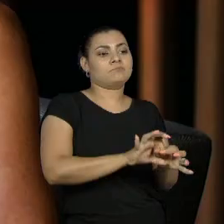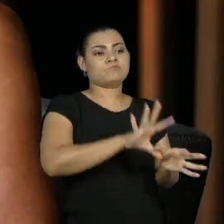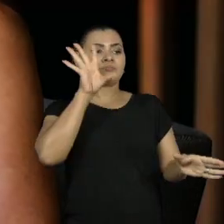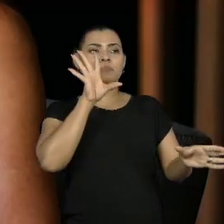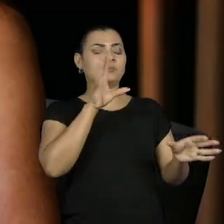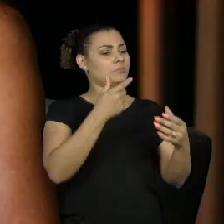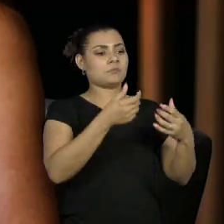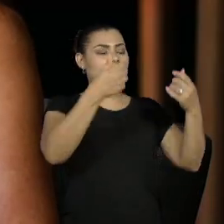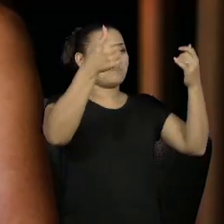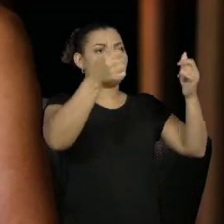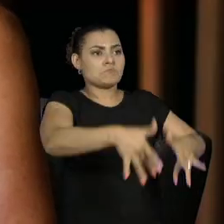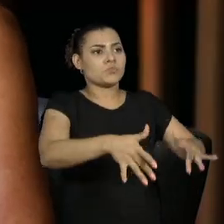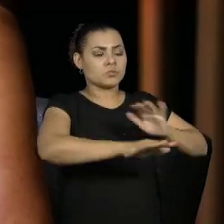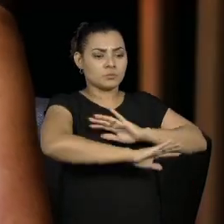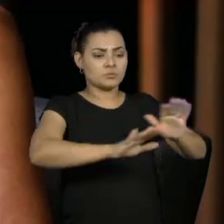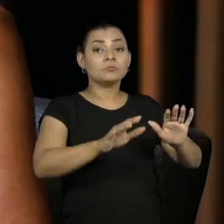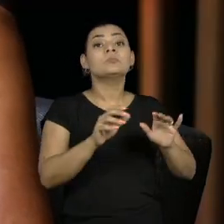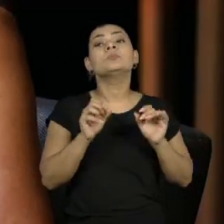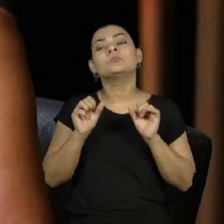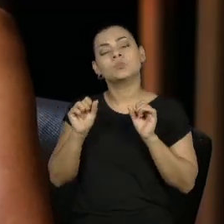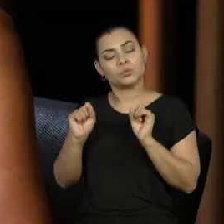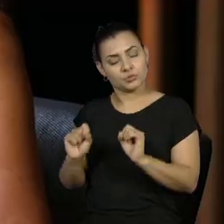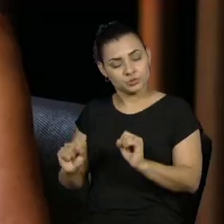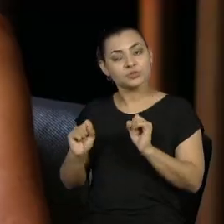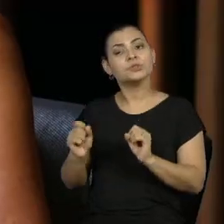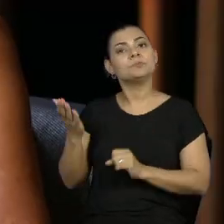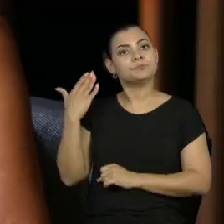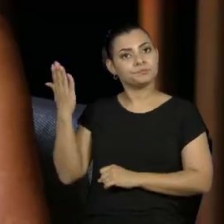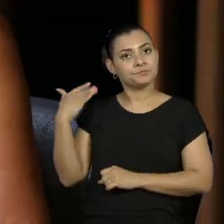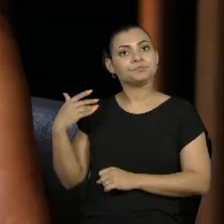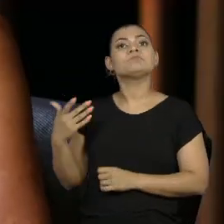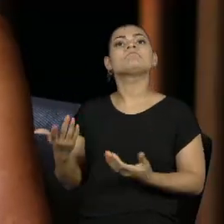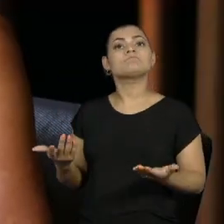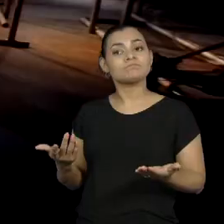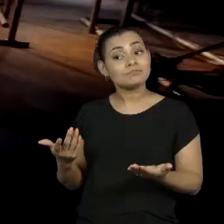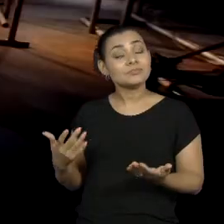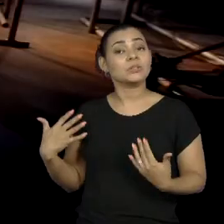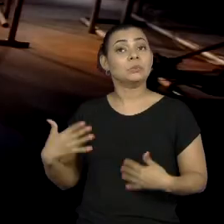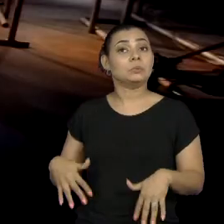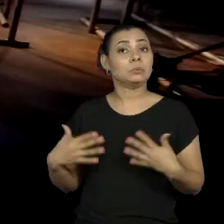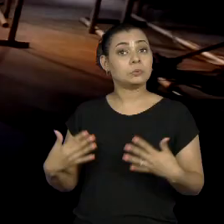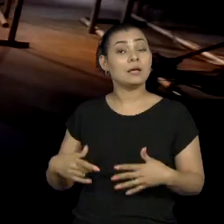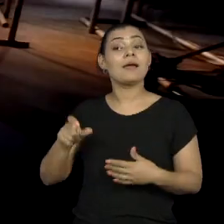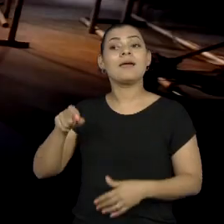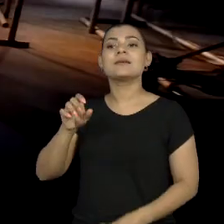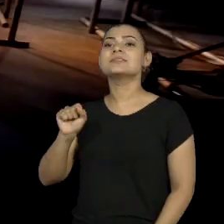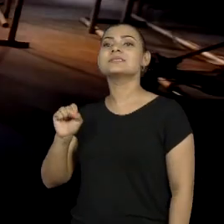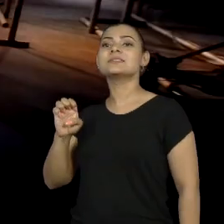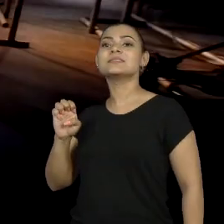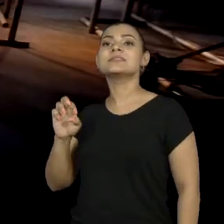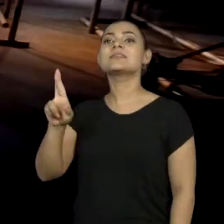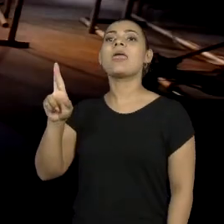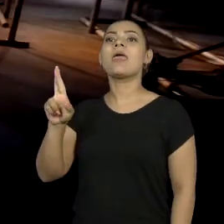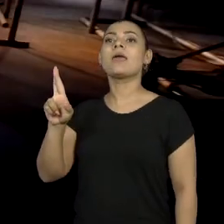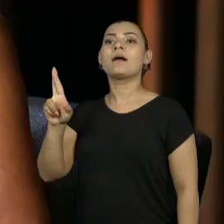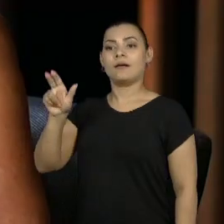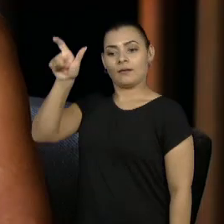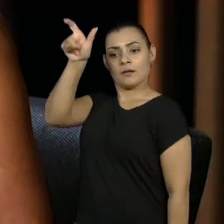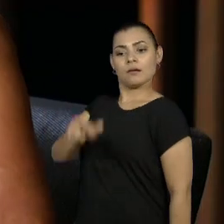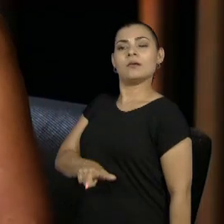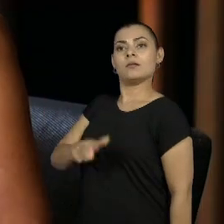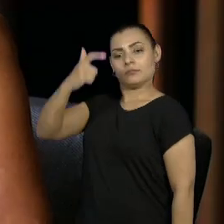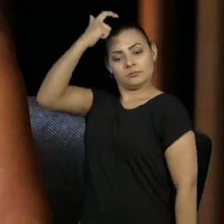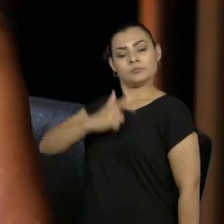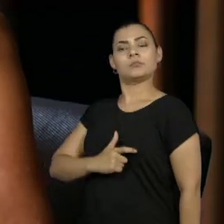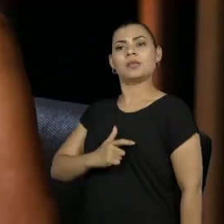que poderia né Poderia ter aberto né estamos um terreno perigoso grupo certo mas eu acho que não quer mais